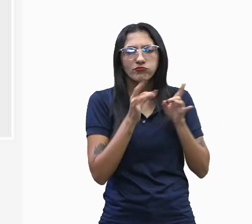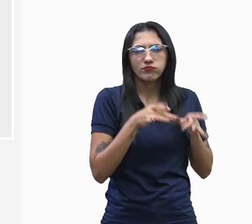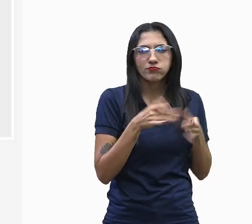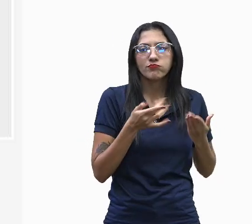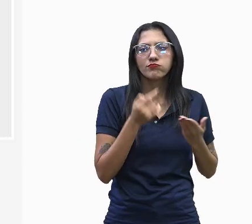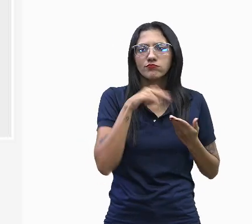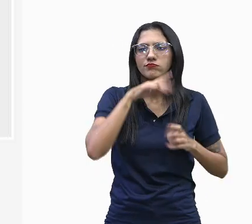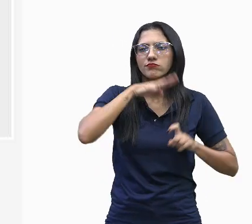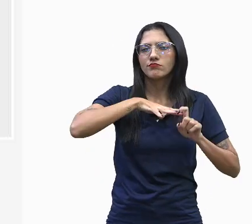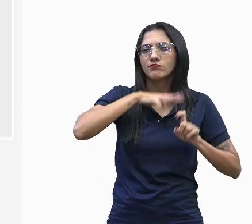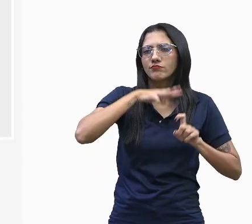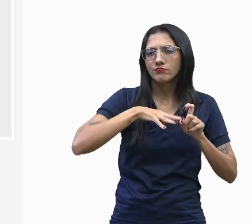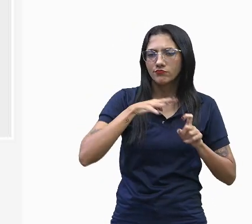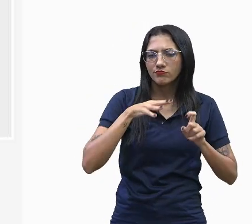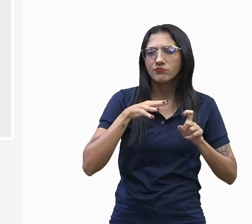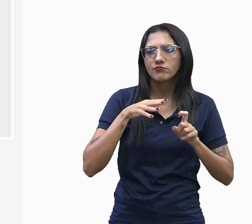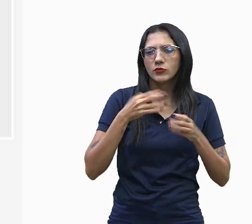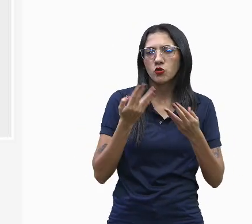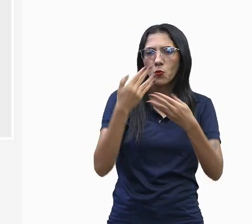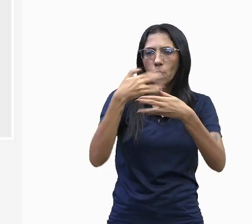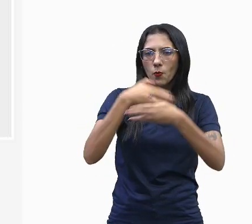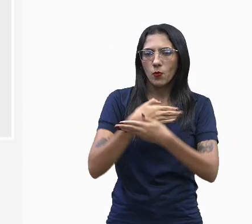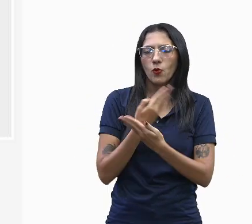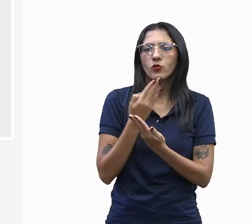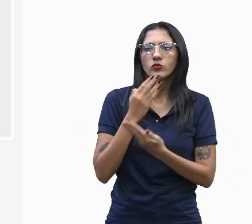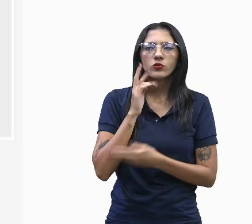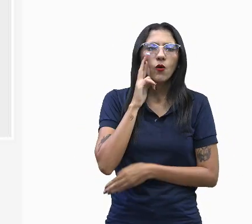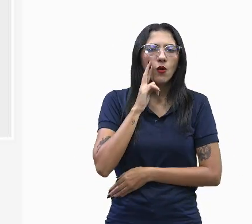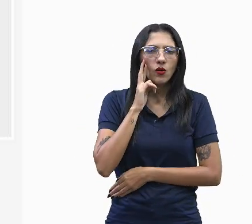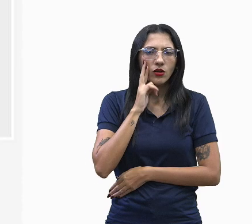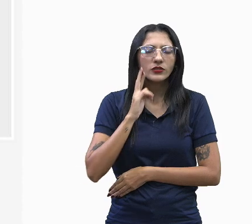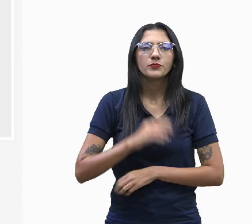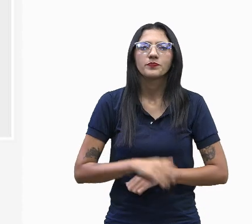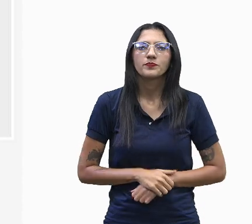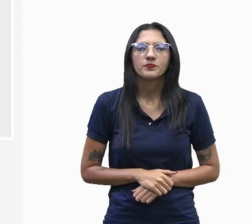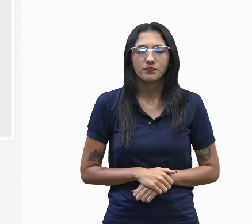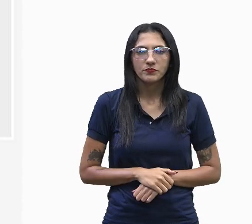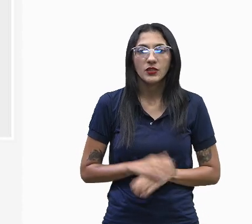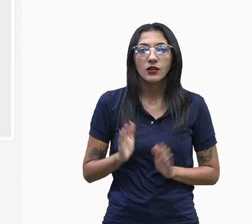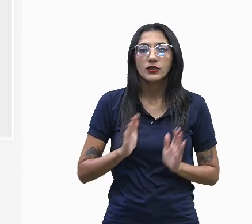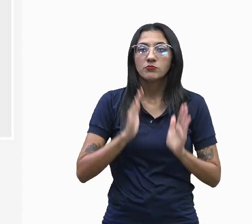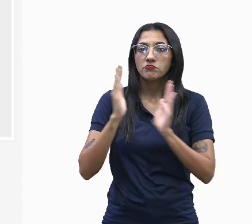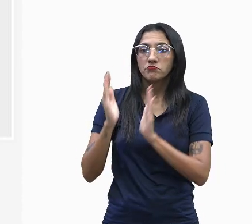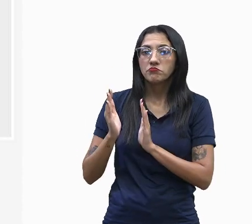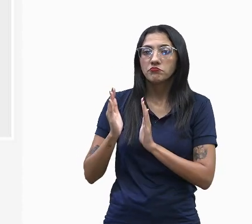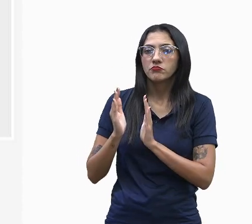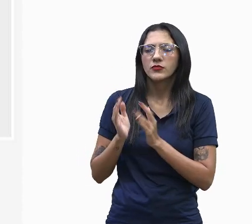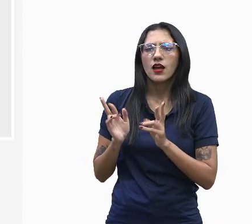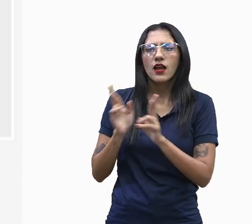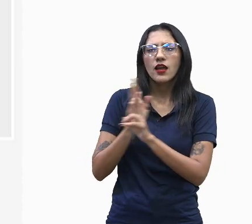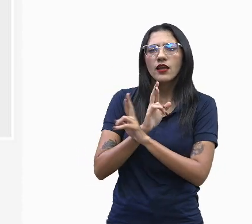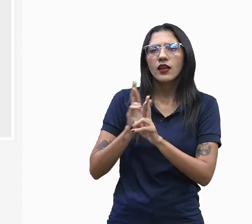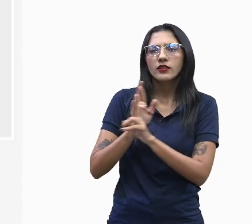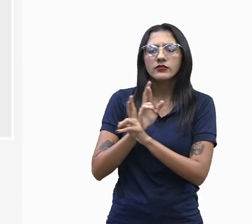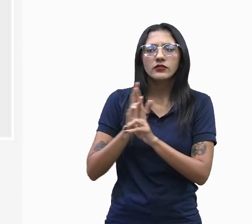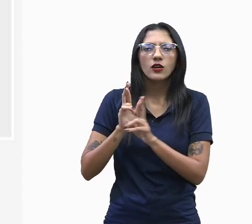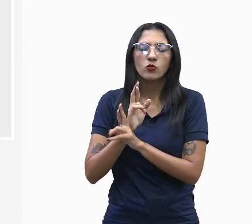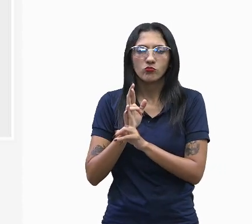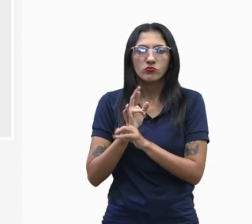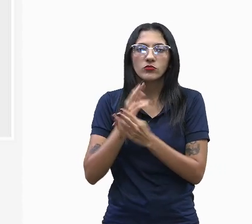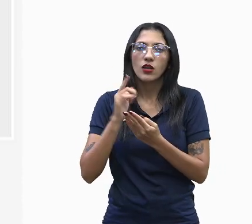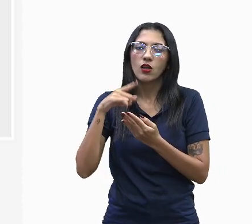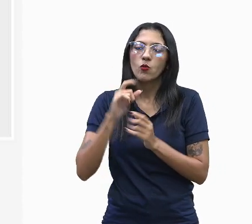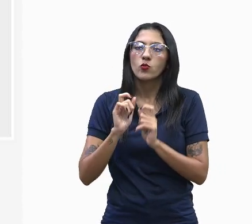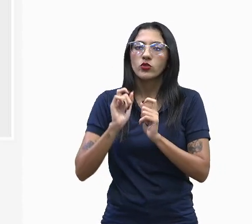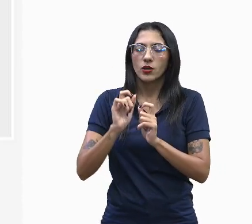boto. Do outro lado da nossa tabela, temos aí o exemplo de intertextualidade, uma letra de música, uma